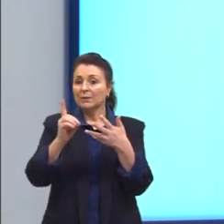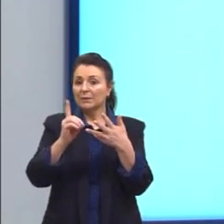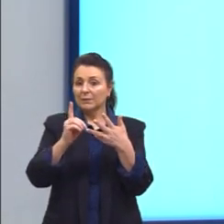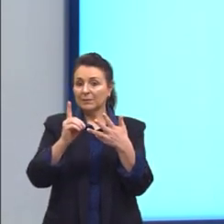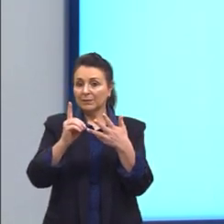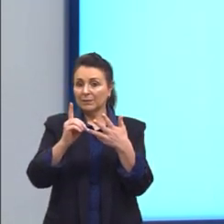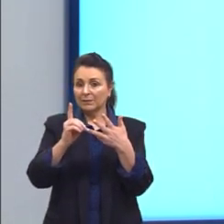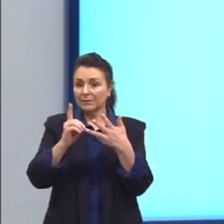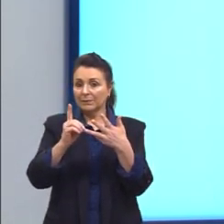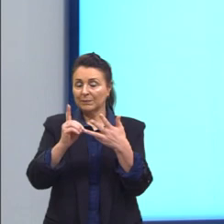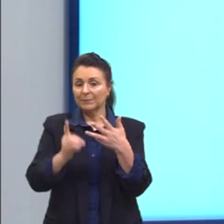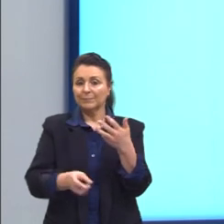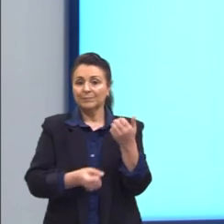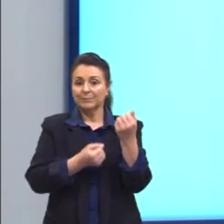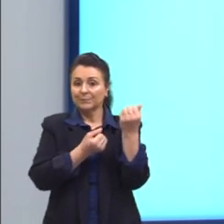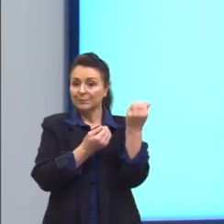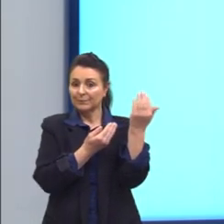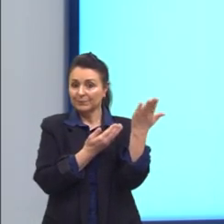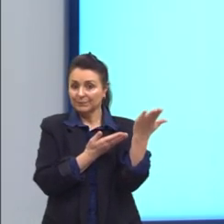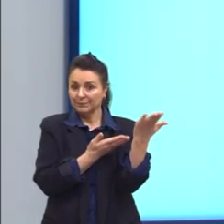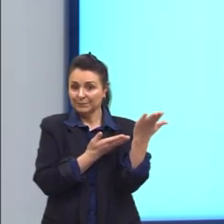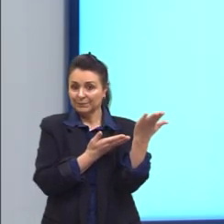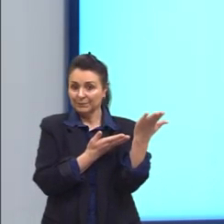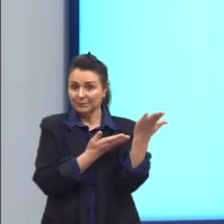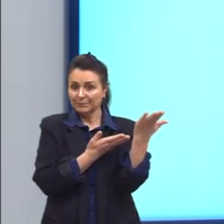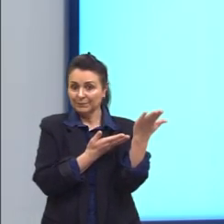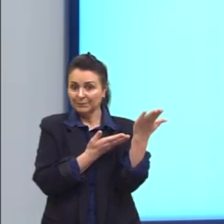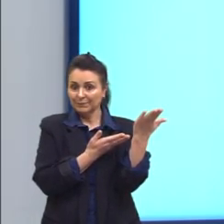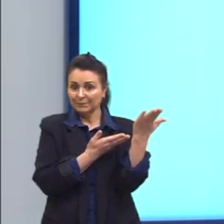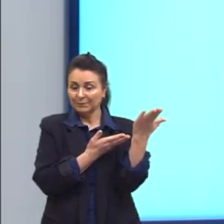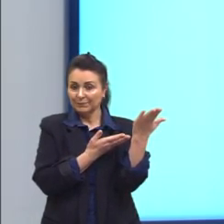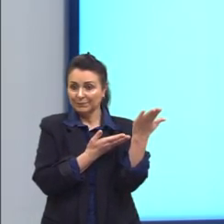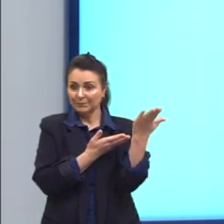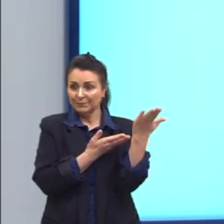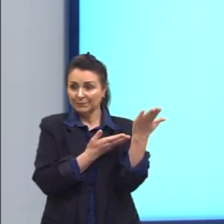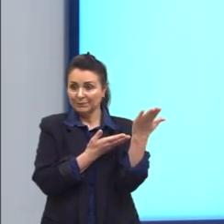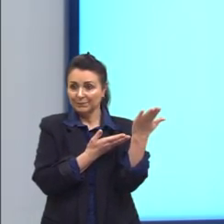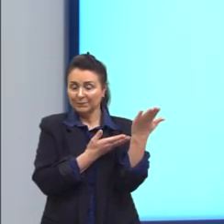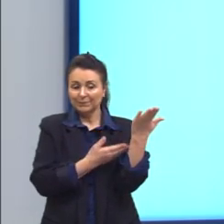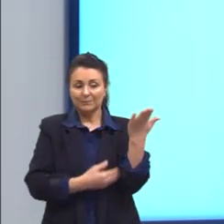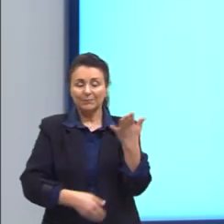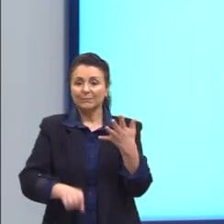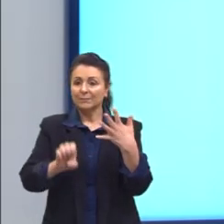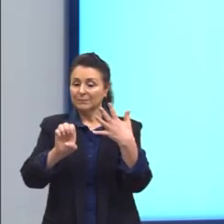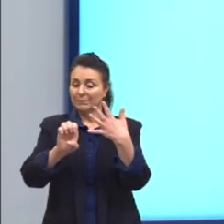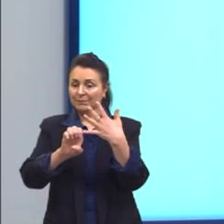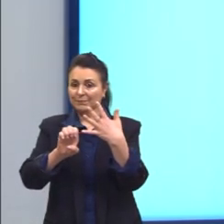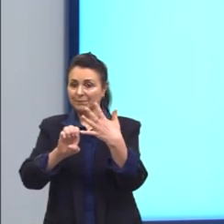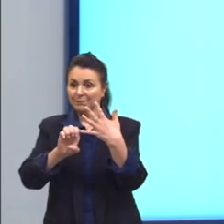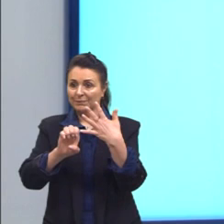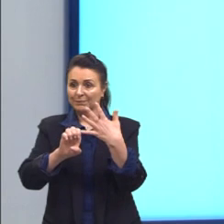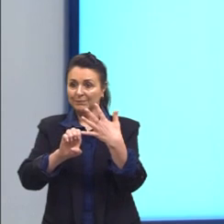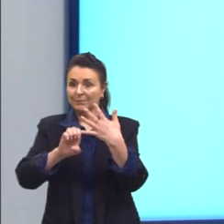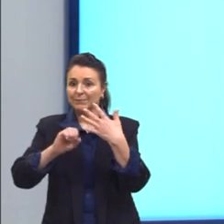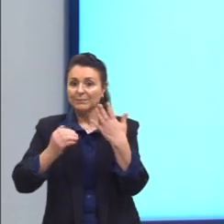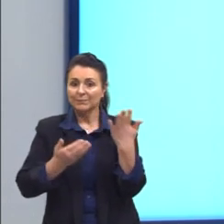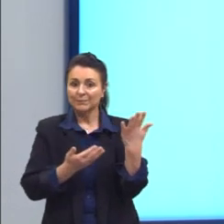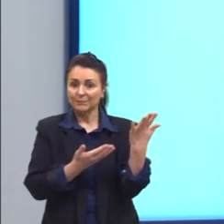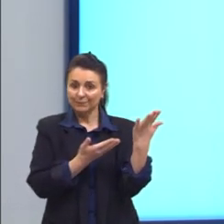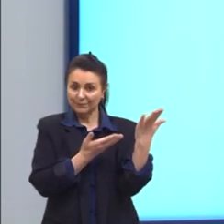letra de três quadriláteros e quatro triângulos isósceles e a letra e